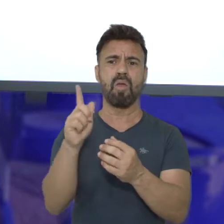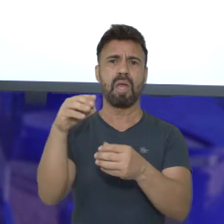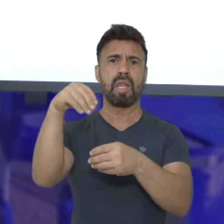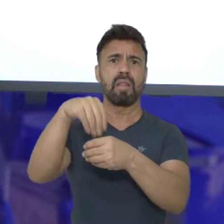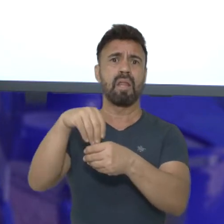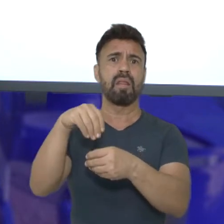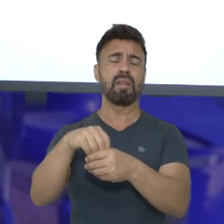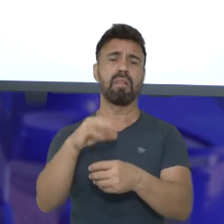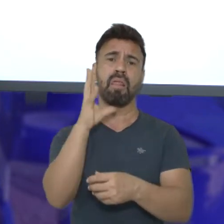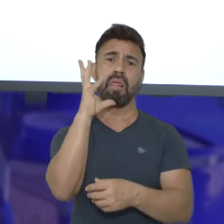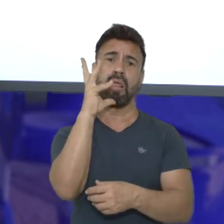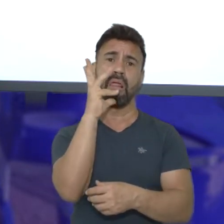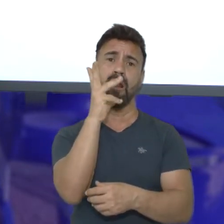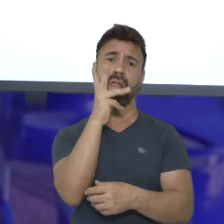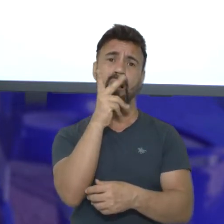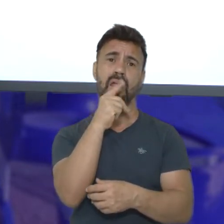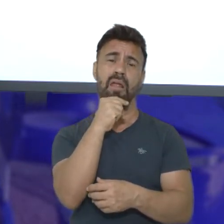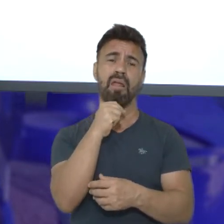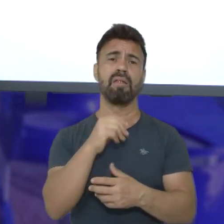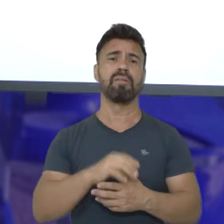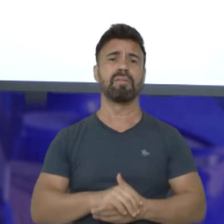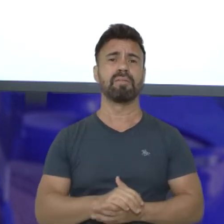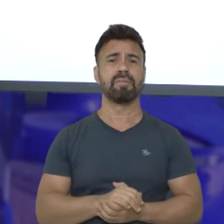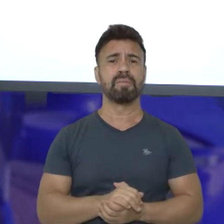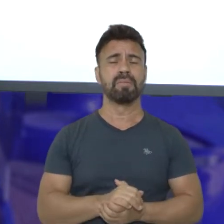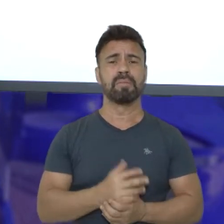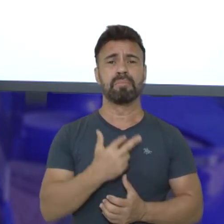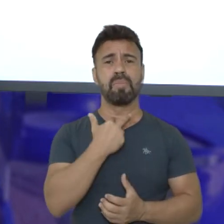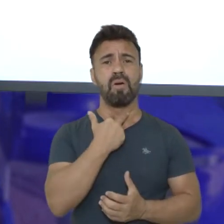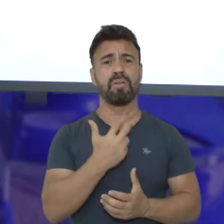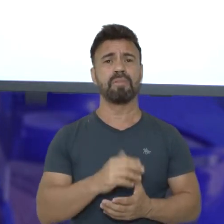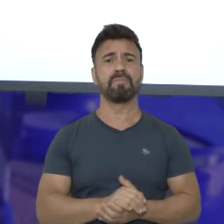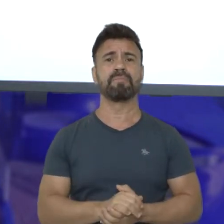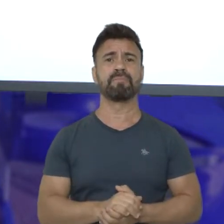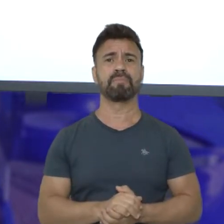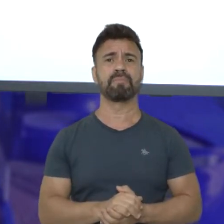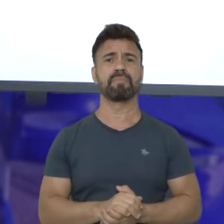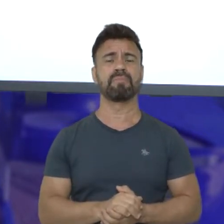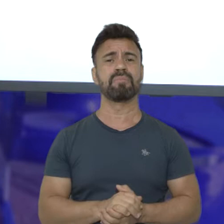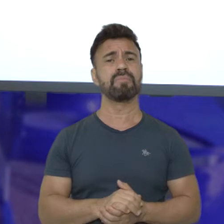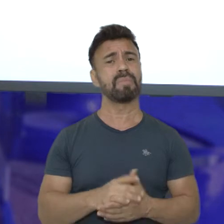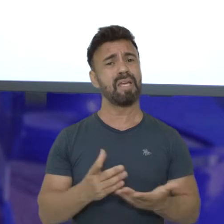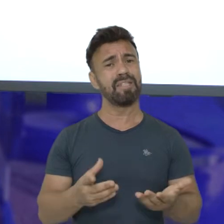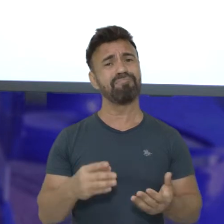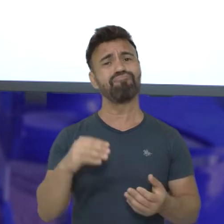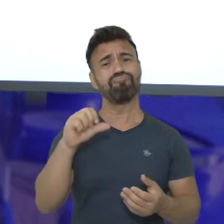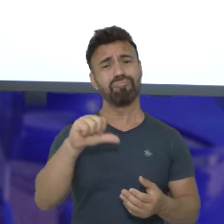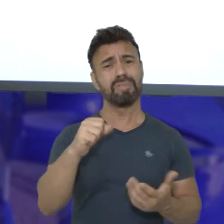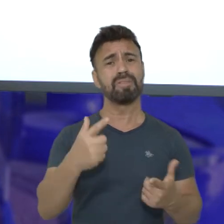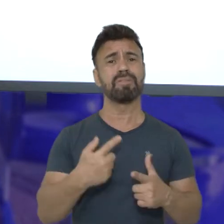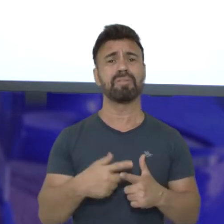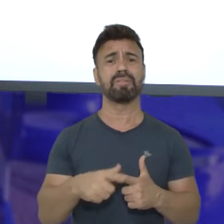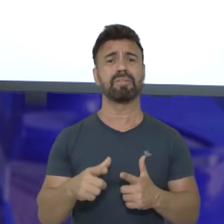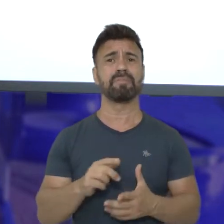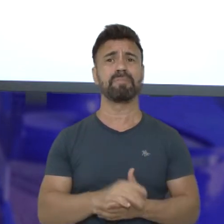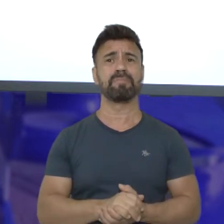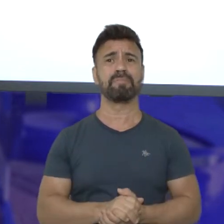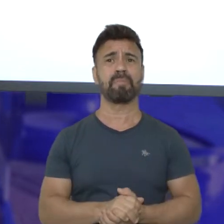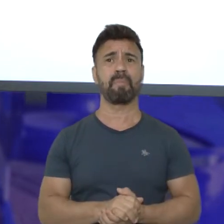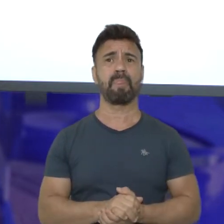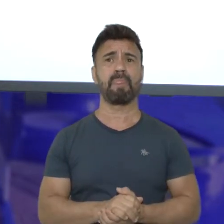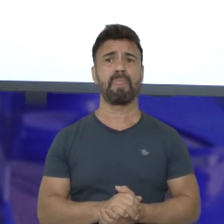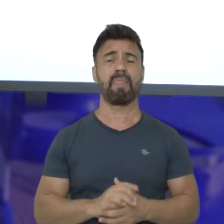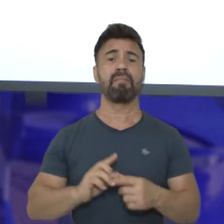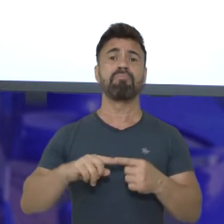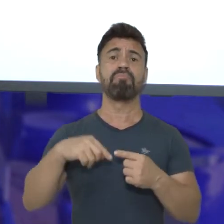conseguem ficar o tempo todo sendo aquecido demais. Então ela tem como desvantagem essa certa fragilidade.